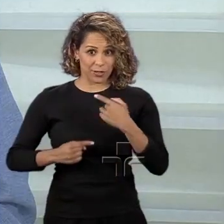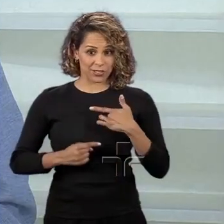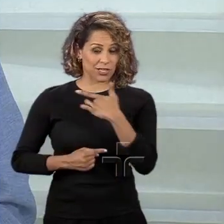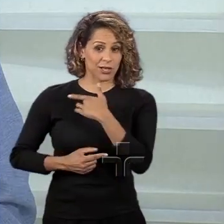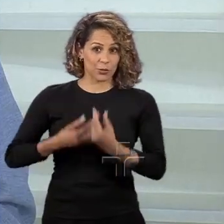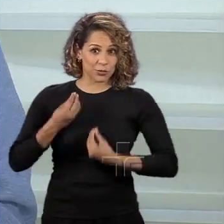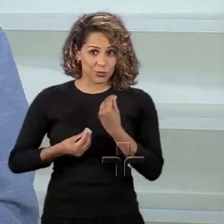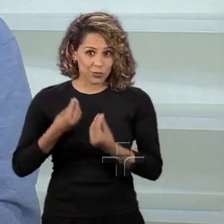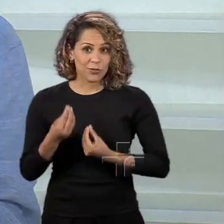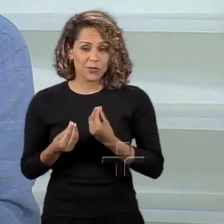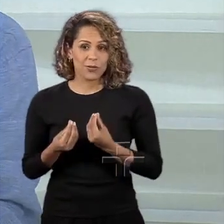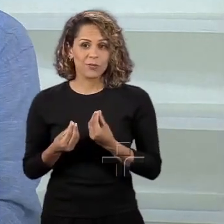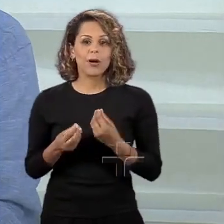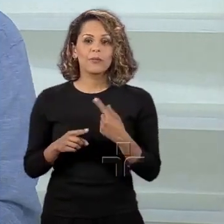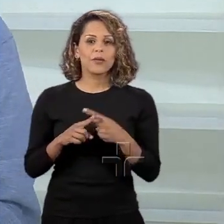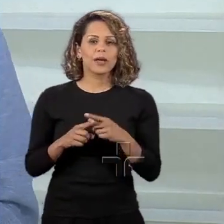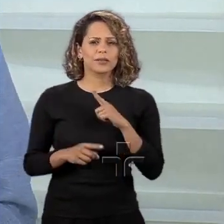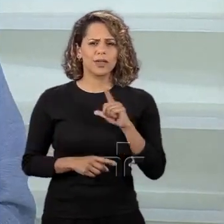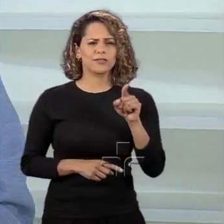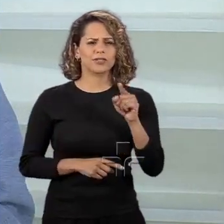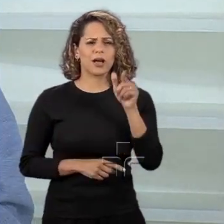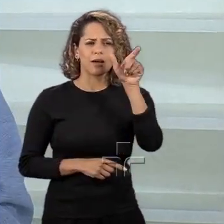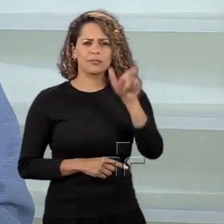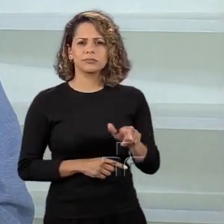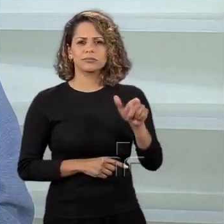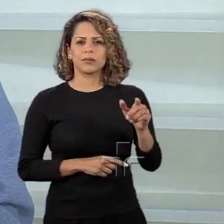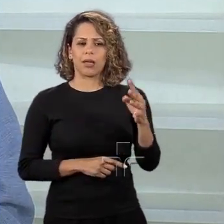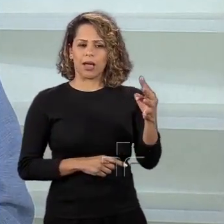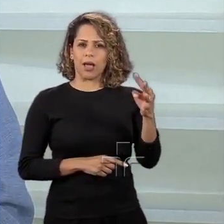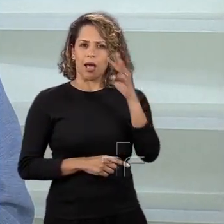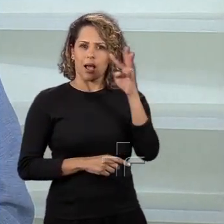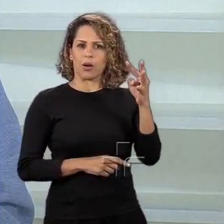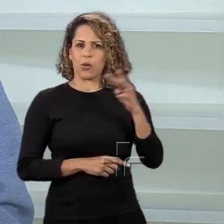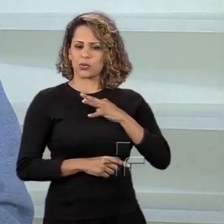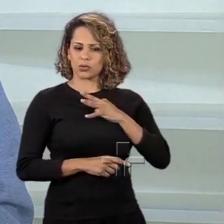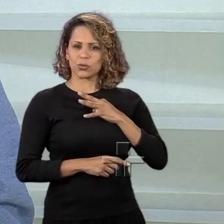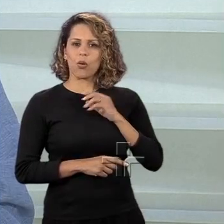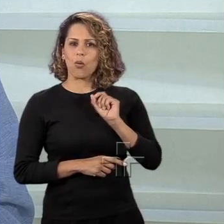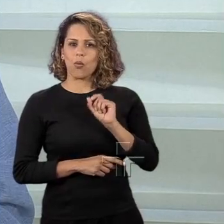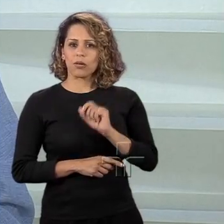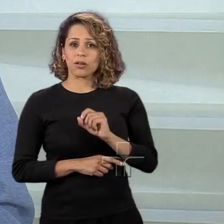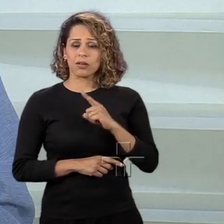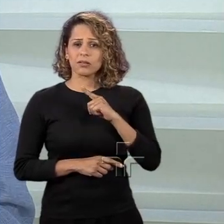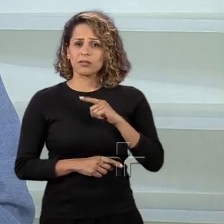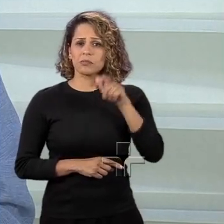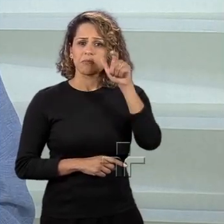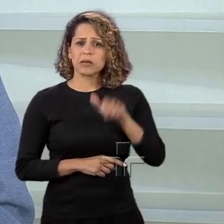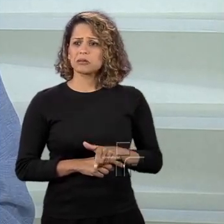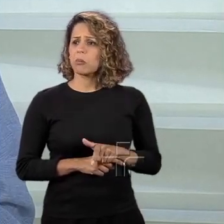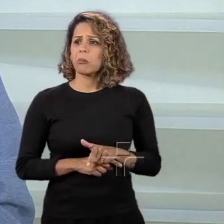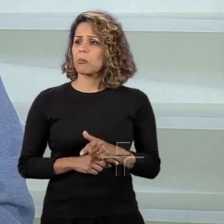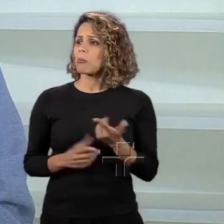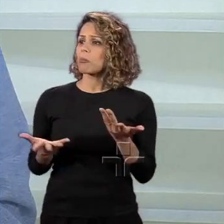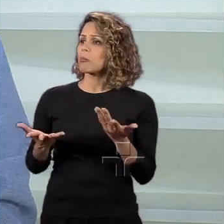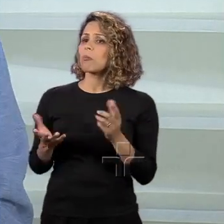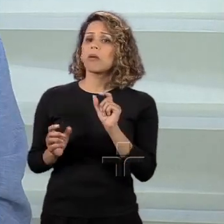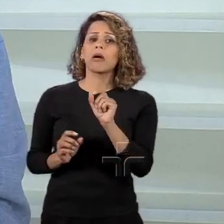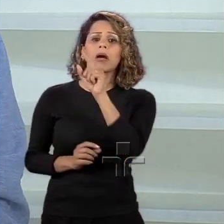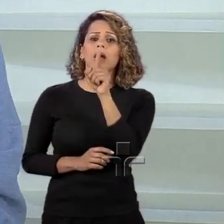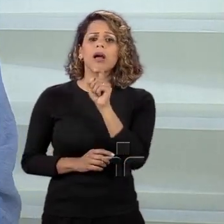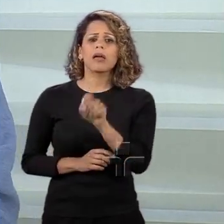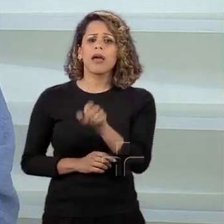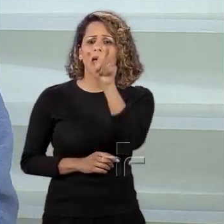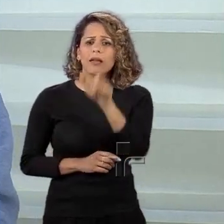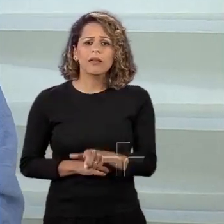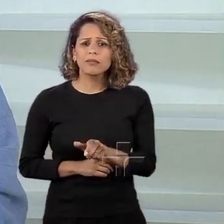um determinado momento, fui acusado dessa uma pessoa que até hoje nunca apareceu, que a secretaria teria